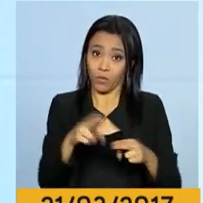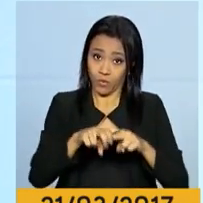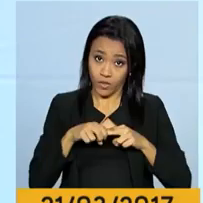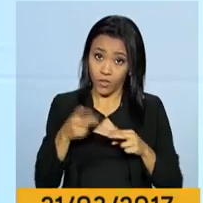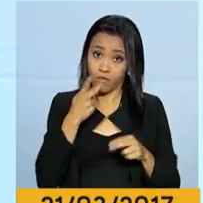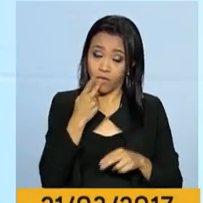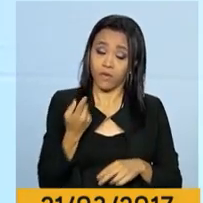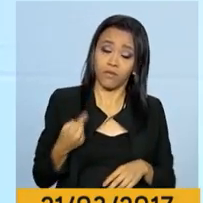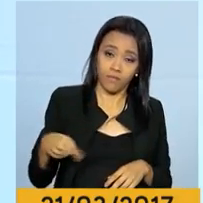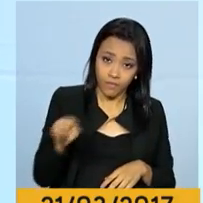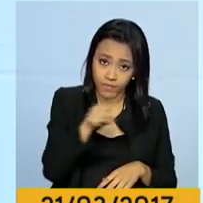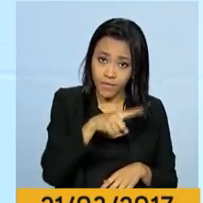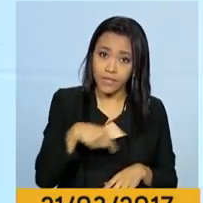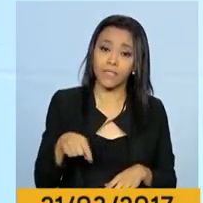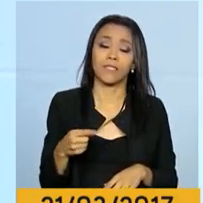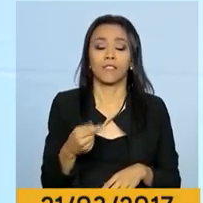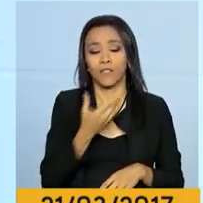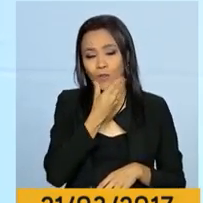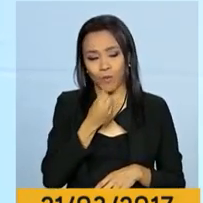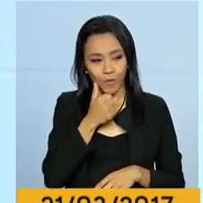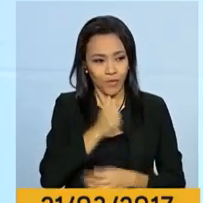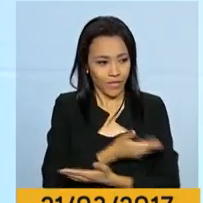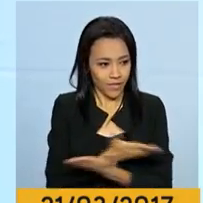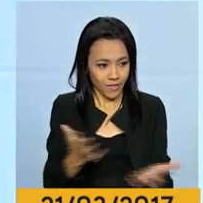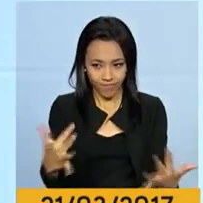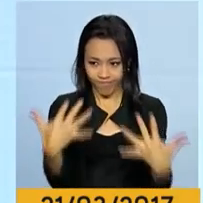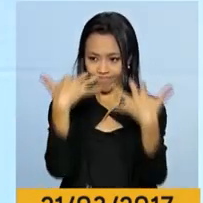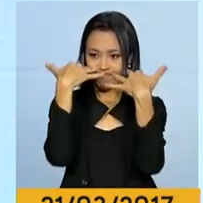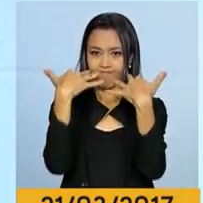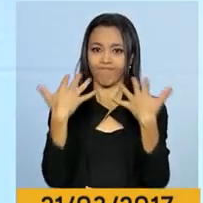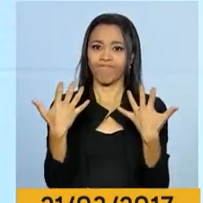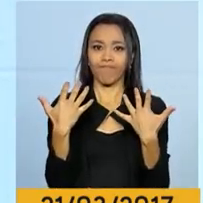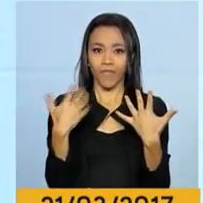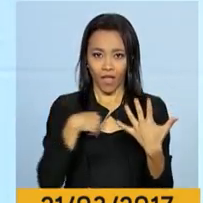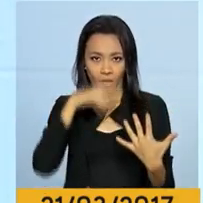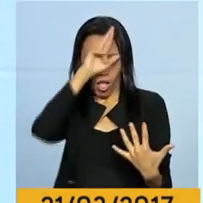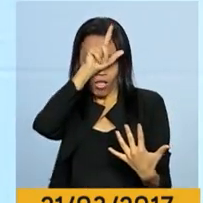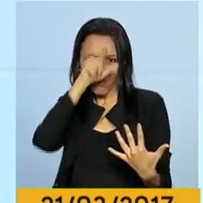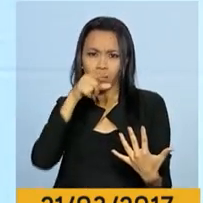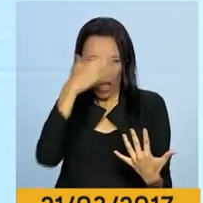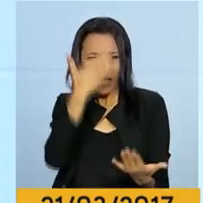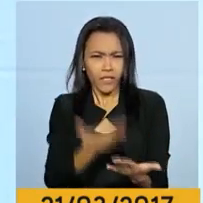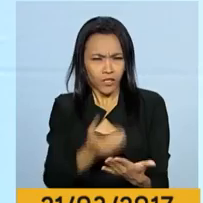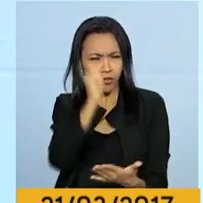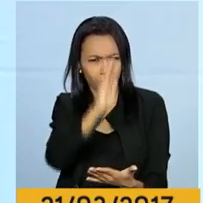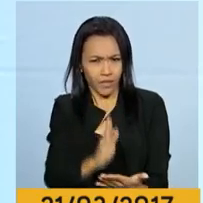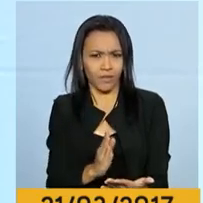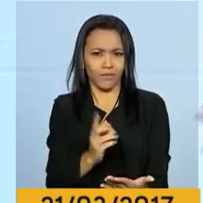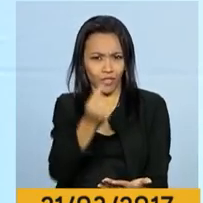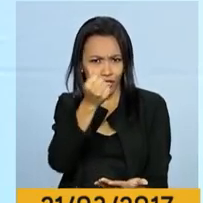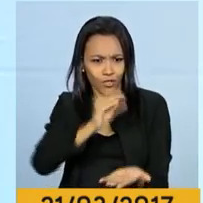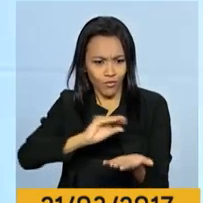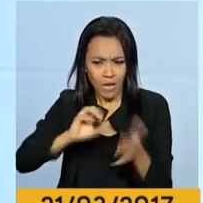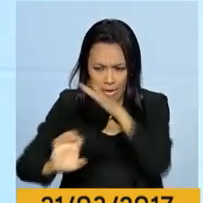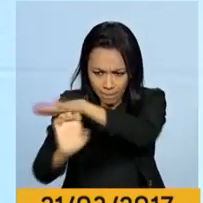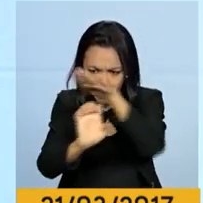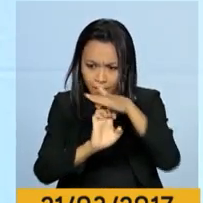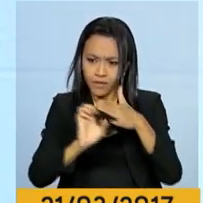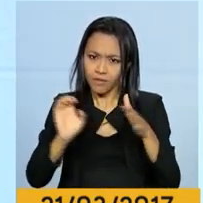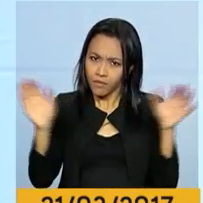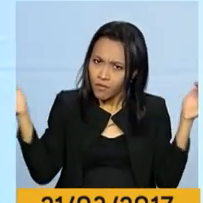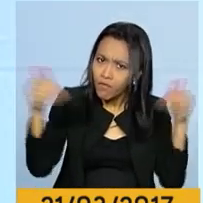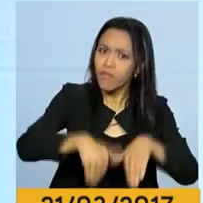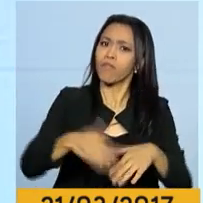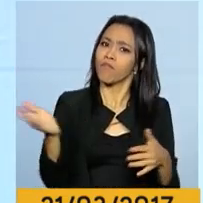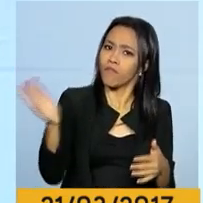digo, senhores e senhoras, sem medo de errar, invistam no Brasil. Vocês, os senhores e as senhoras,